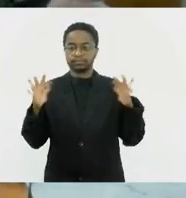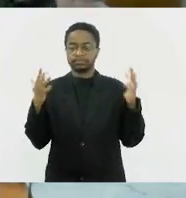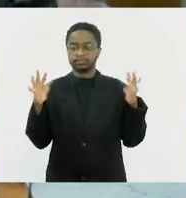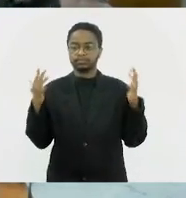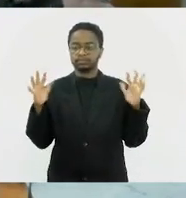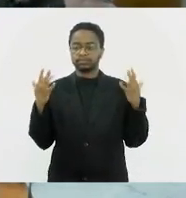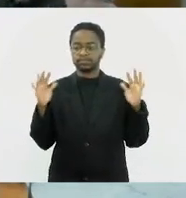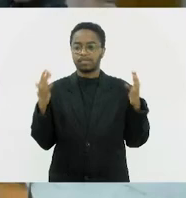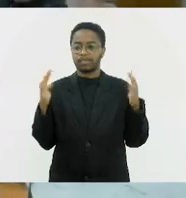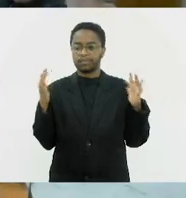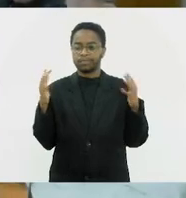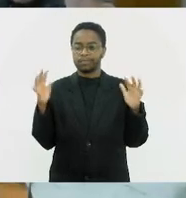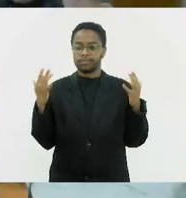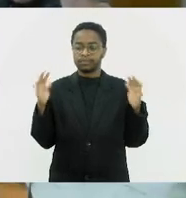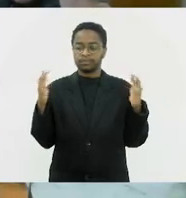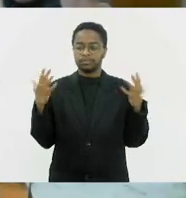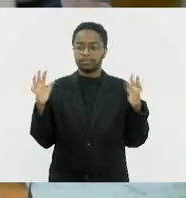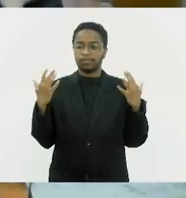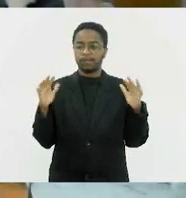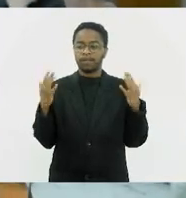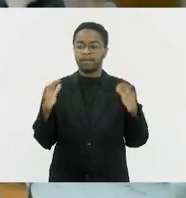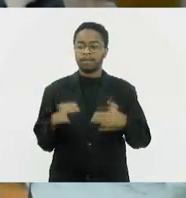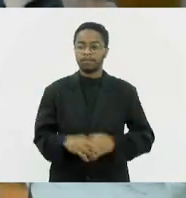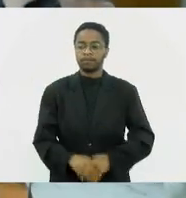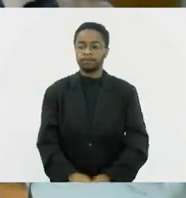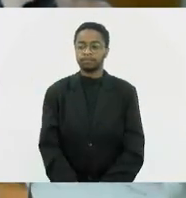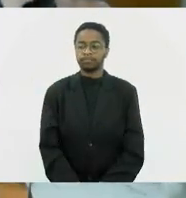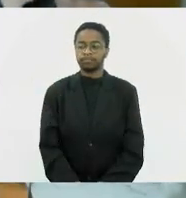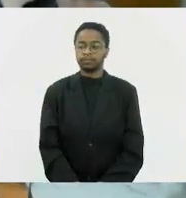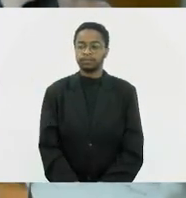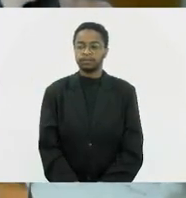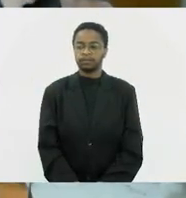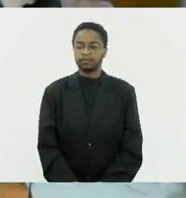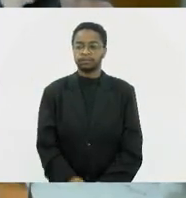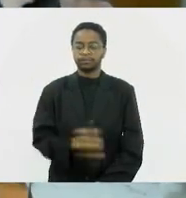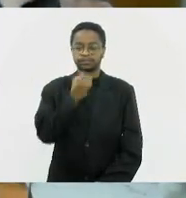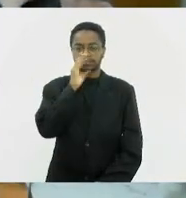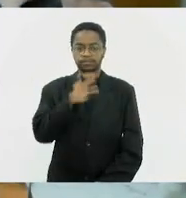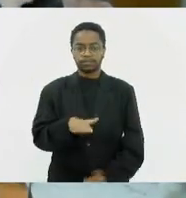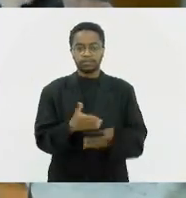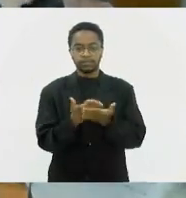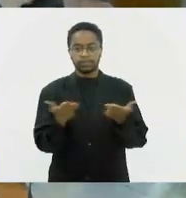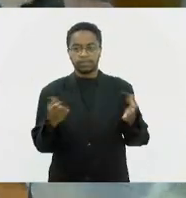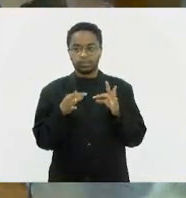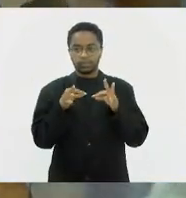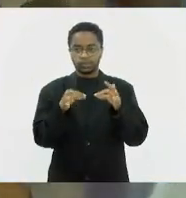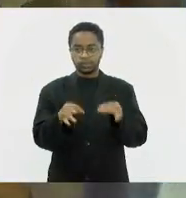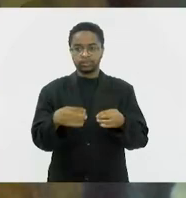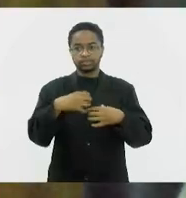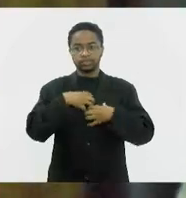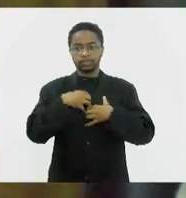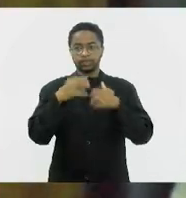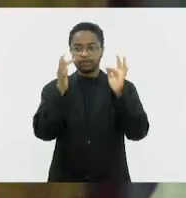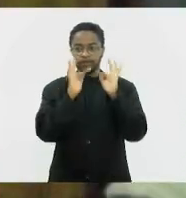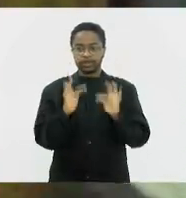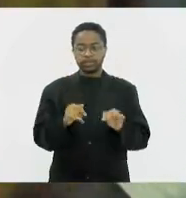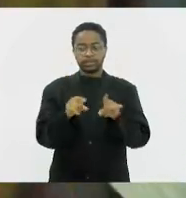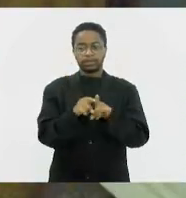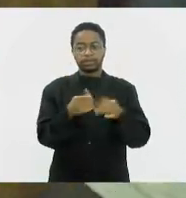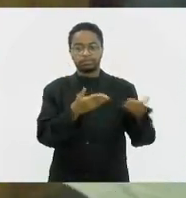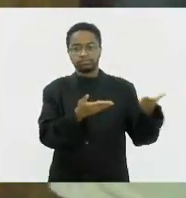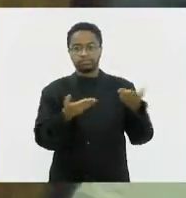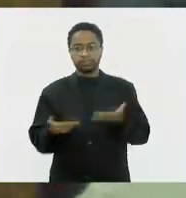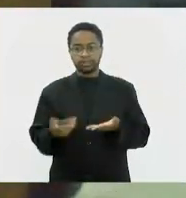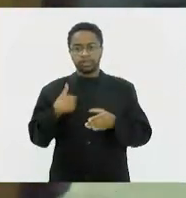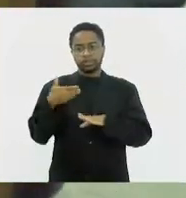Boa tarde a todos. Fico muito feliz também por esse convite de estar aqui com